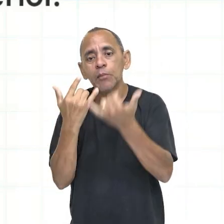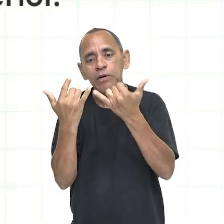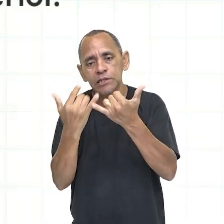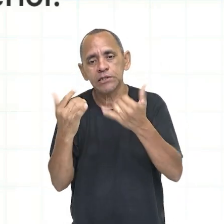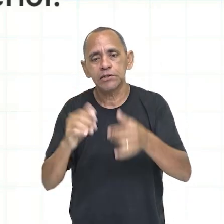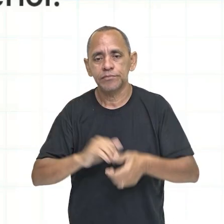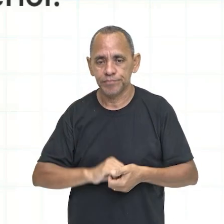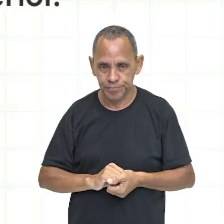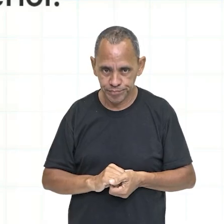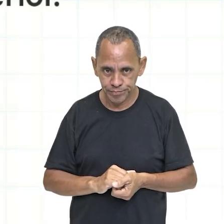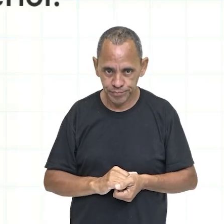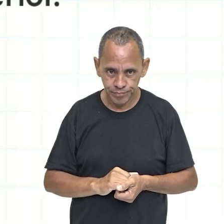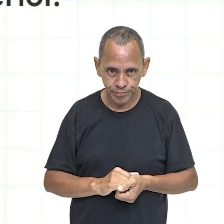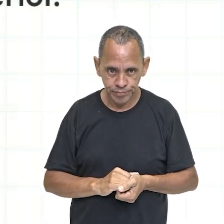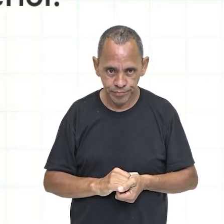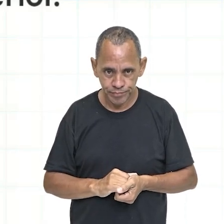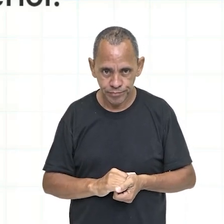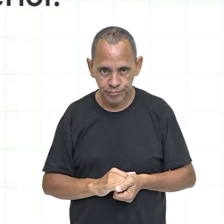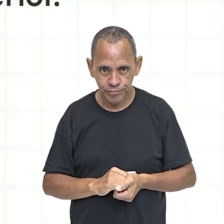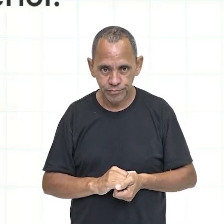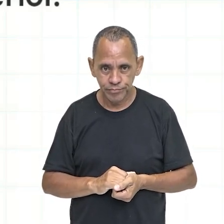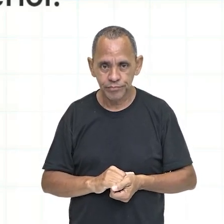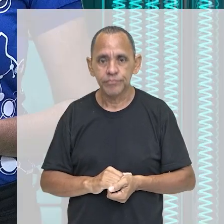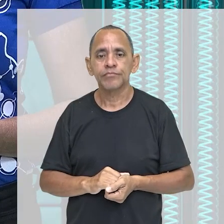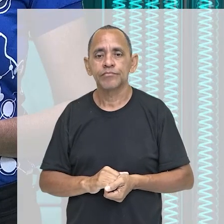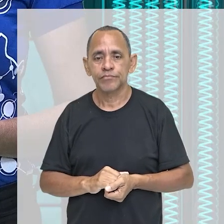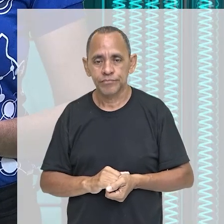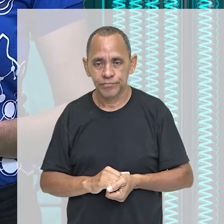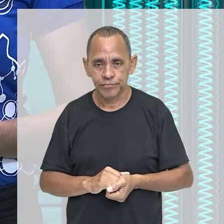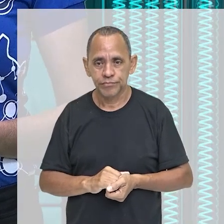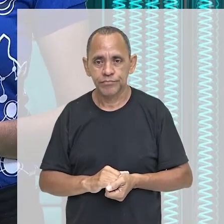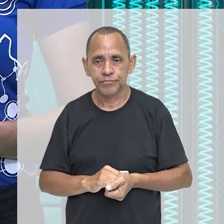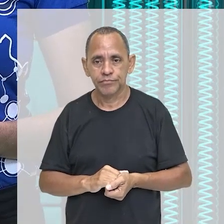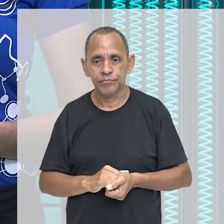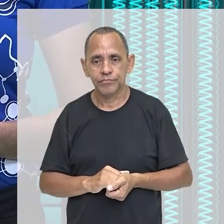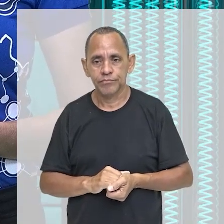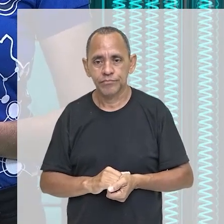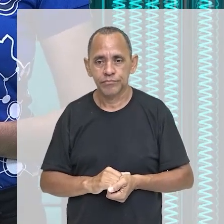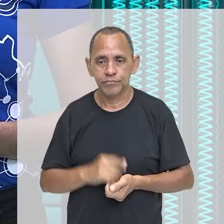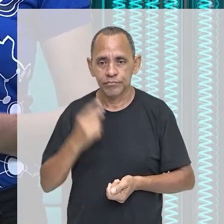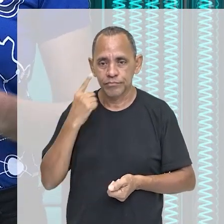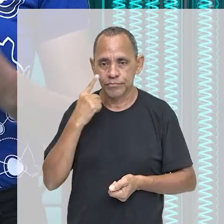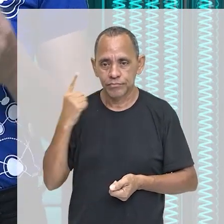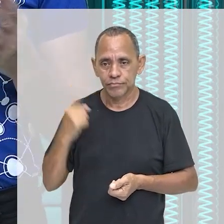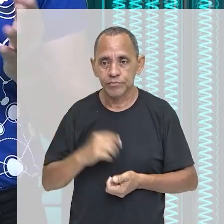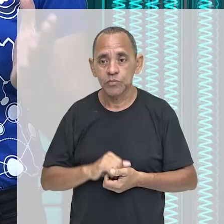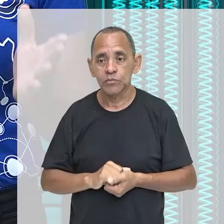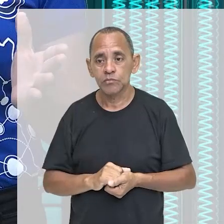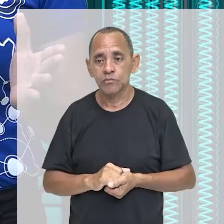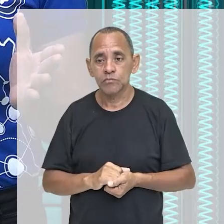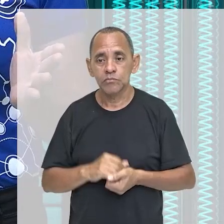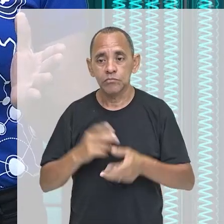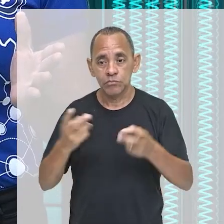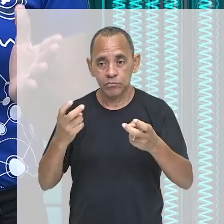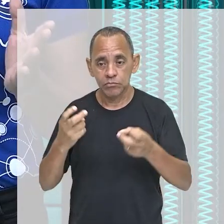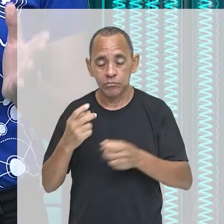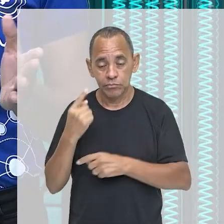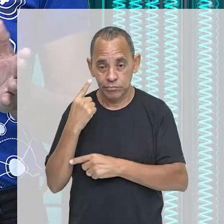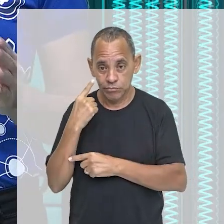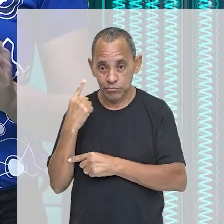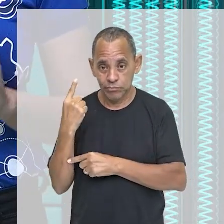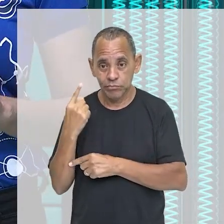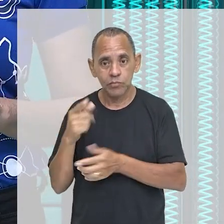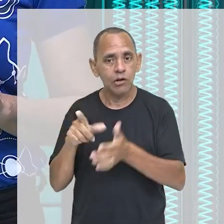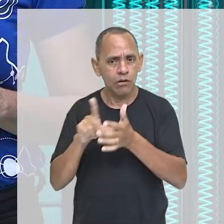vamos ver os exemplos de conjunções de adição. Então, vamos ver aqui junto comigo. Vocês viram lá no tablet, né?